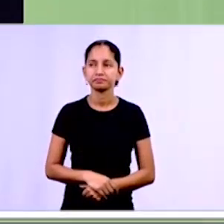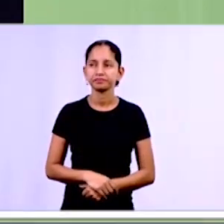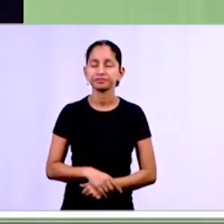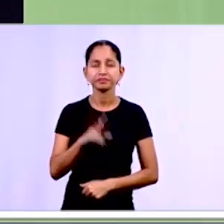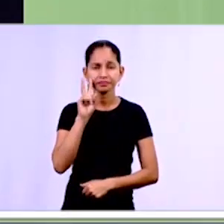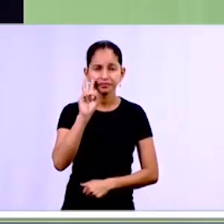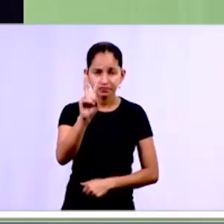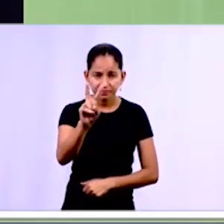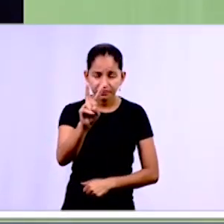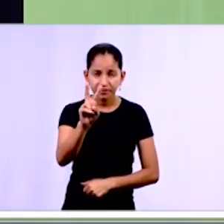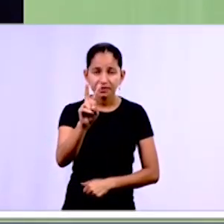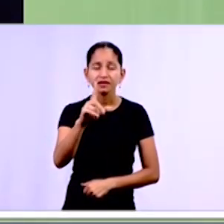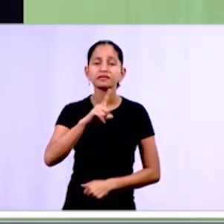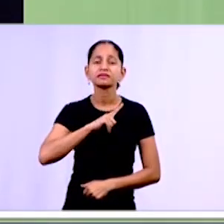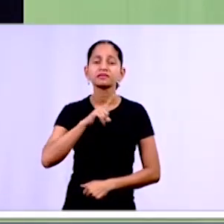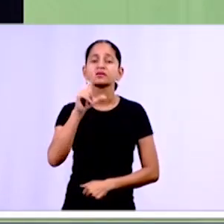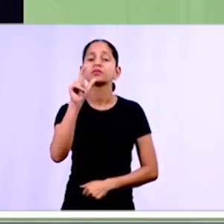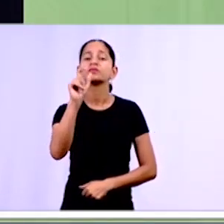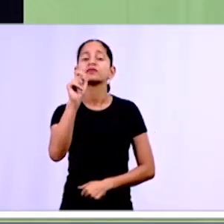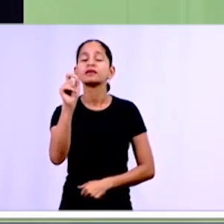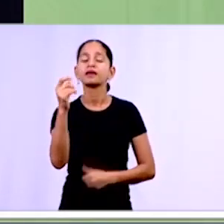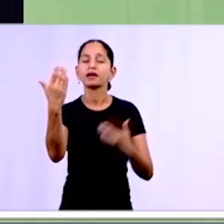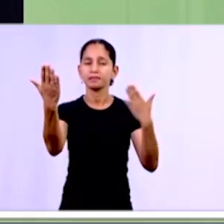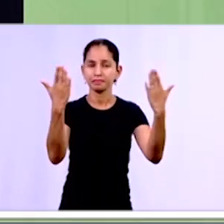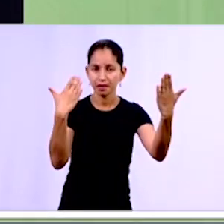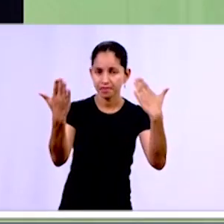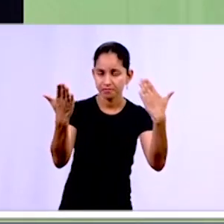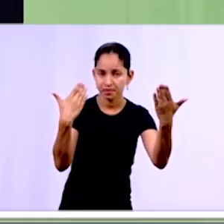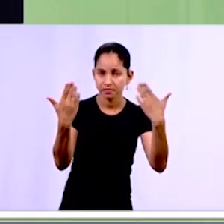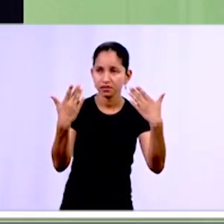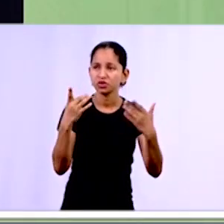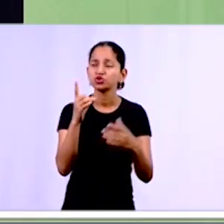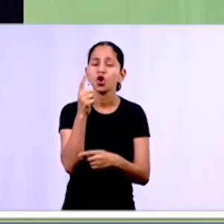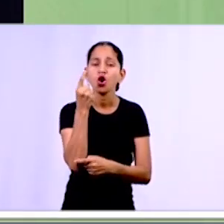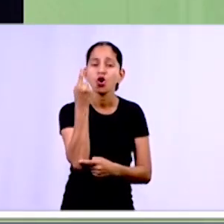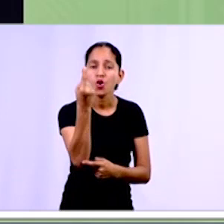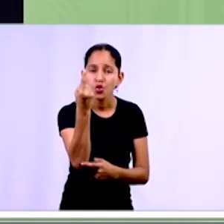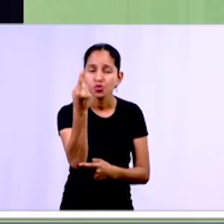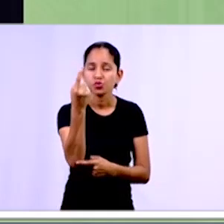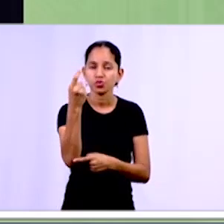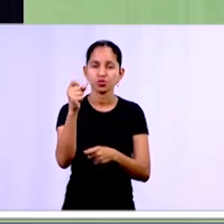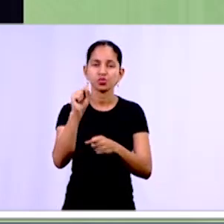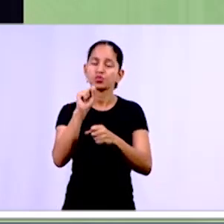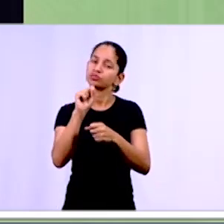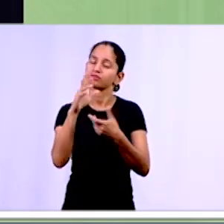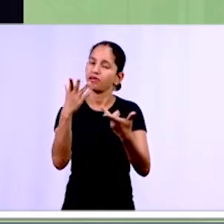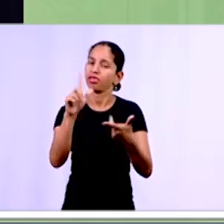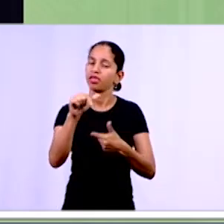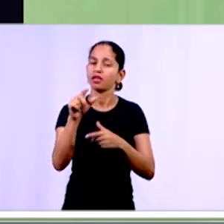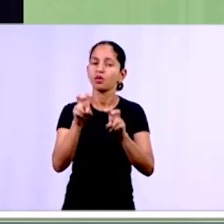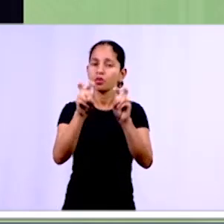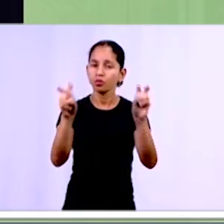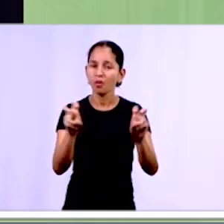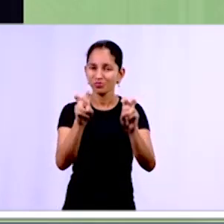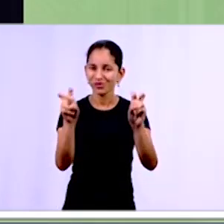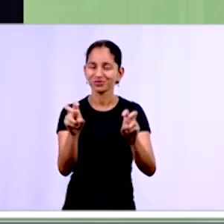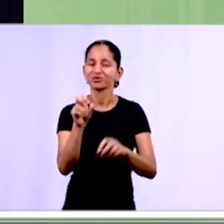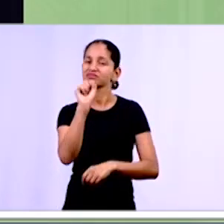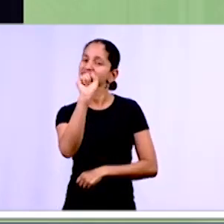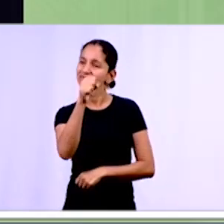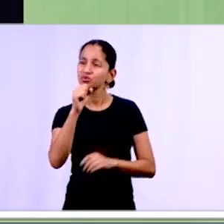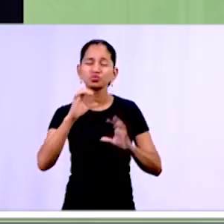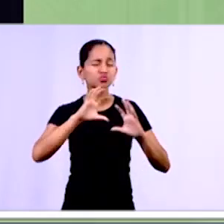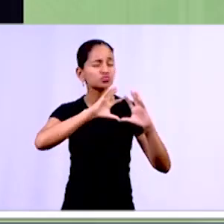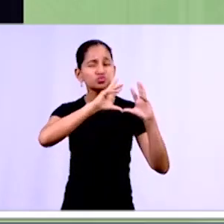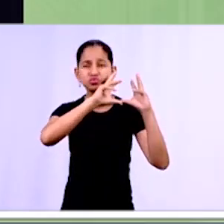Nós não temos aqui apenas, né, um módulo, um computador seria um módulo desse. Não, um supercomputador vai tudo isso